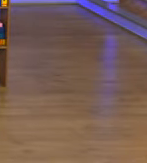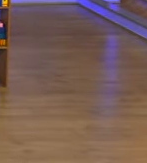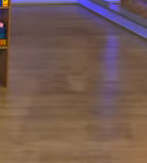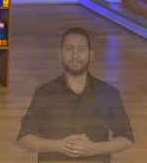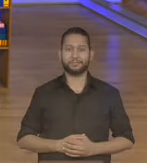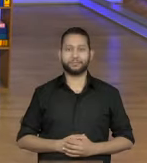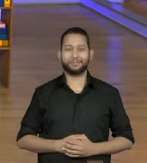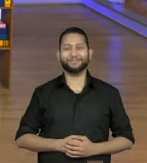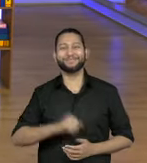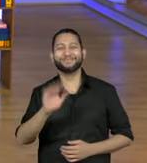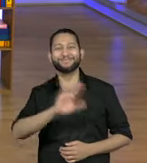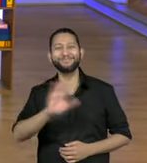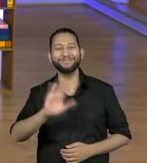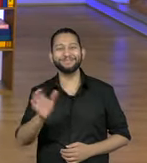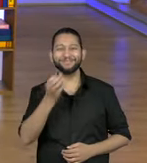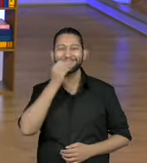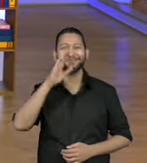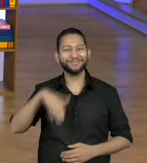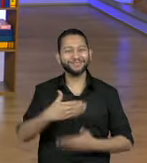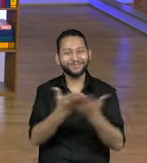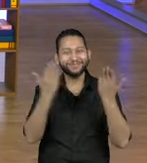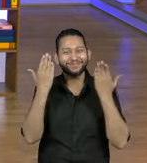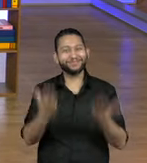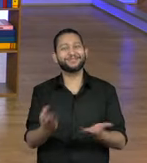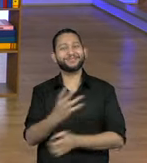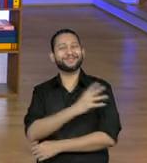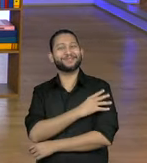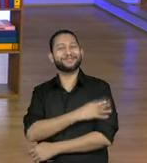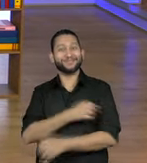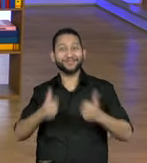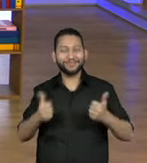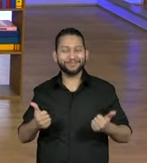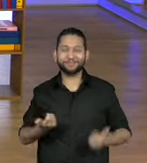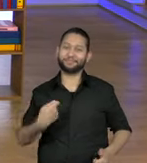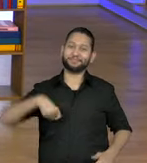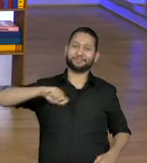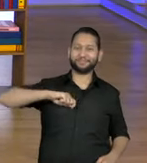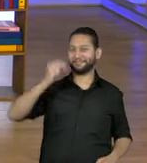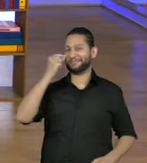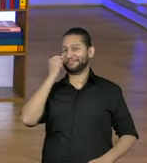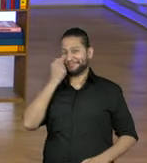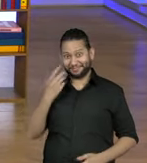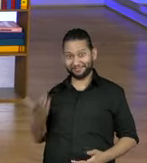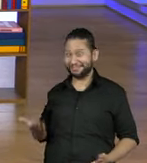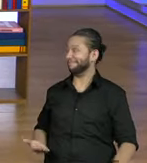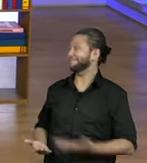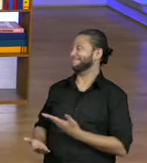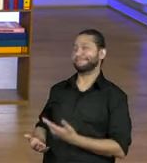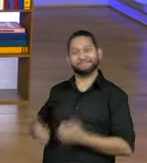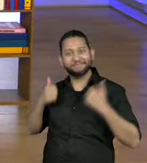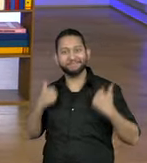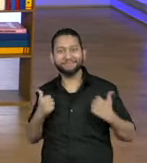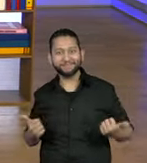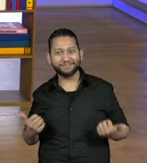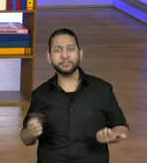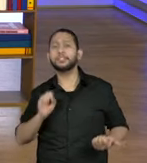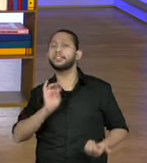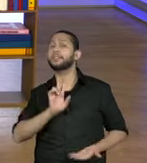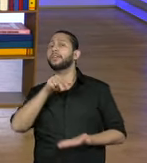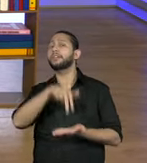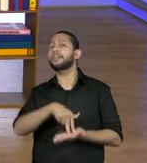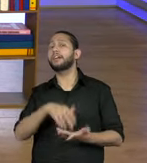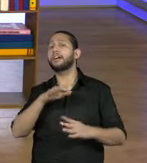Boa tarde, galerinha do quarto ano, tudo bem com vocês? Eu sou a professora Aline Gac e agora sim, se eu estou na